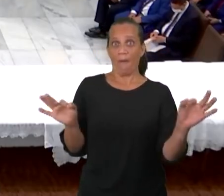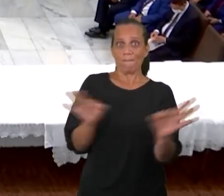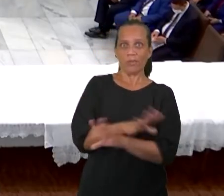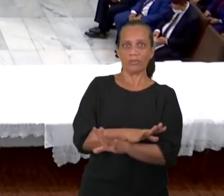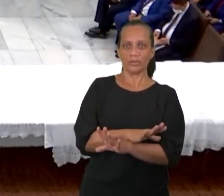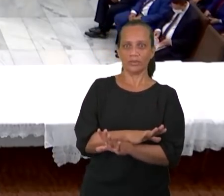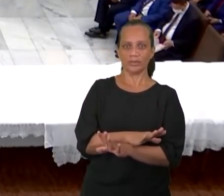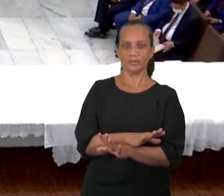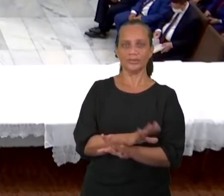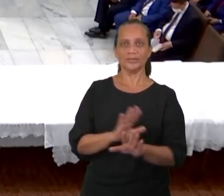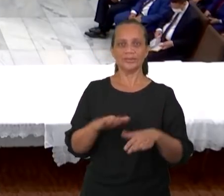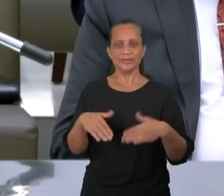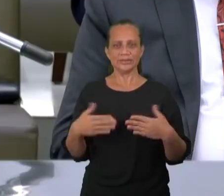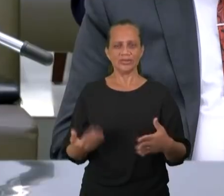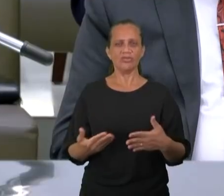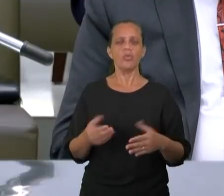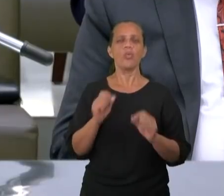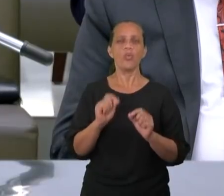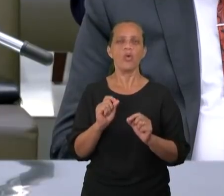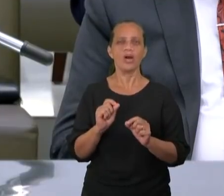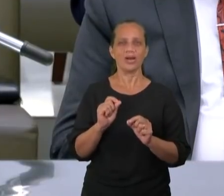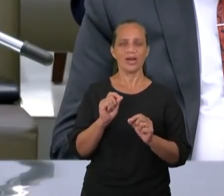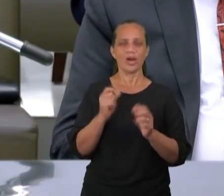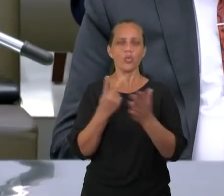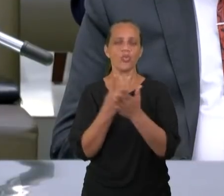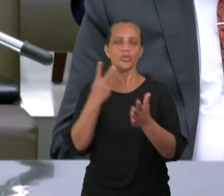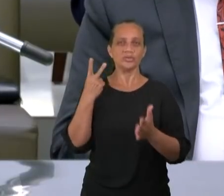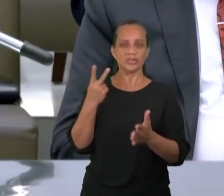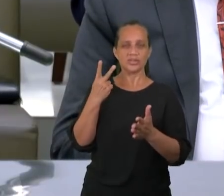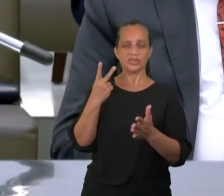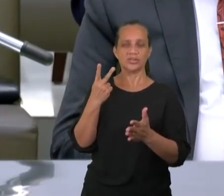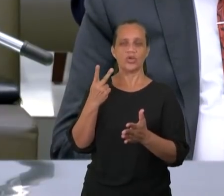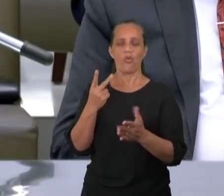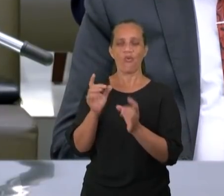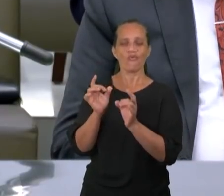Vai para a feira para ser revendido. Cadê o Deus de José?